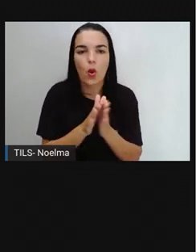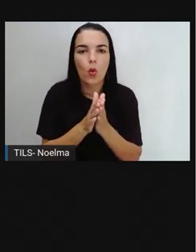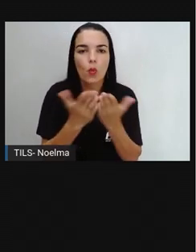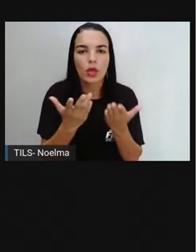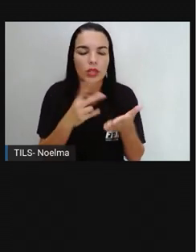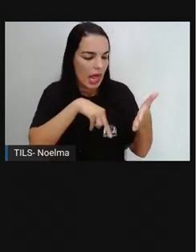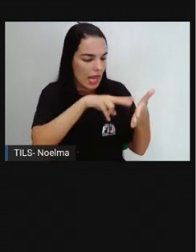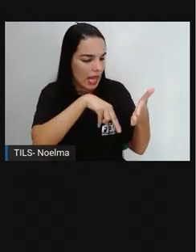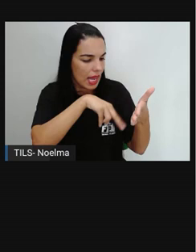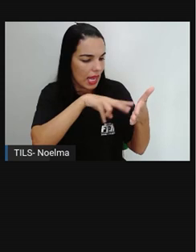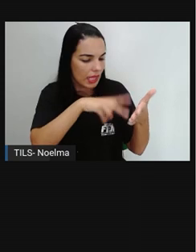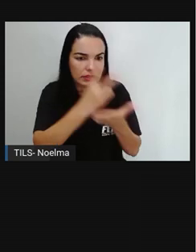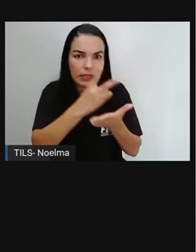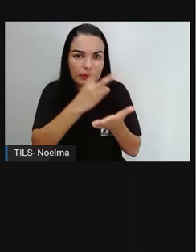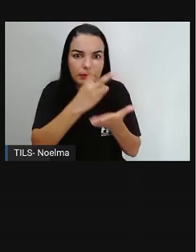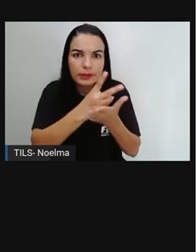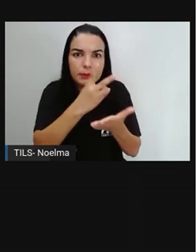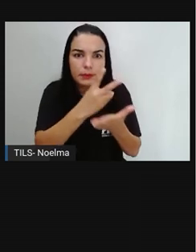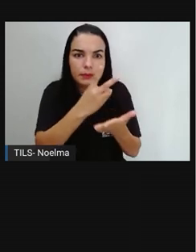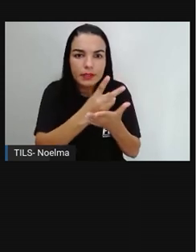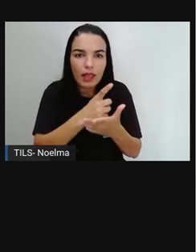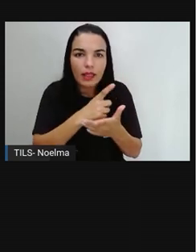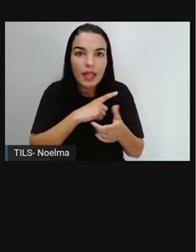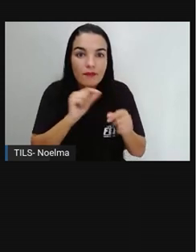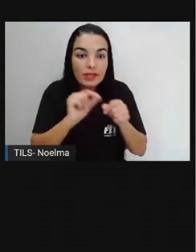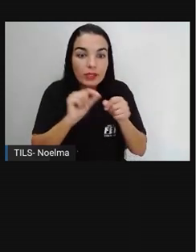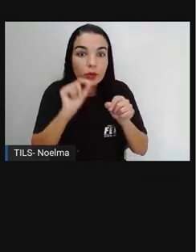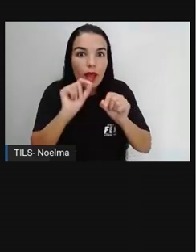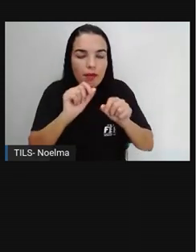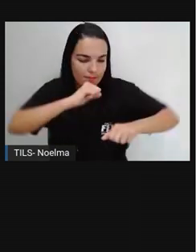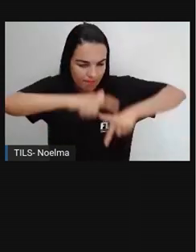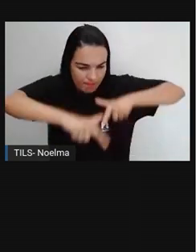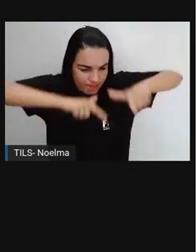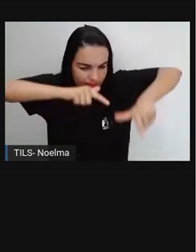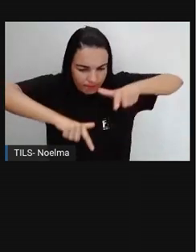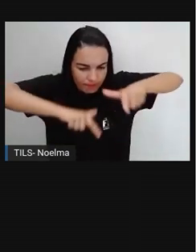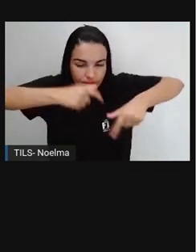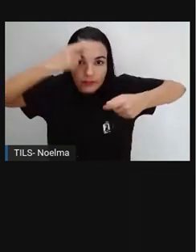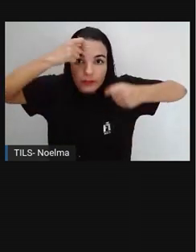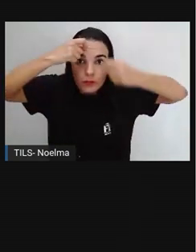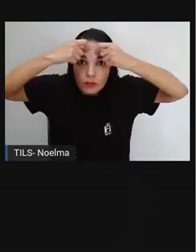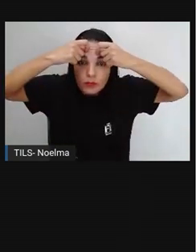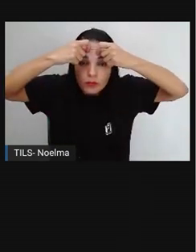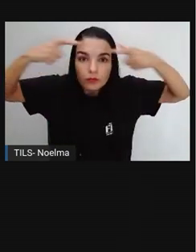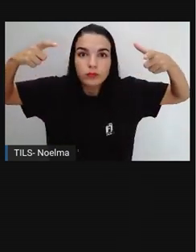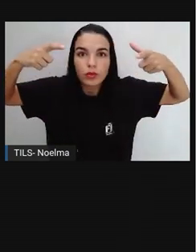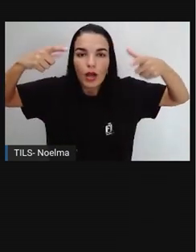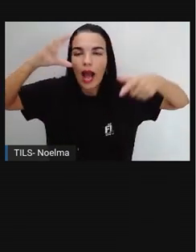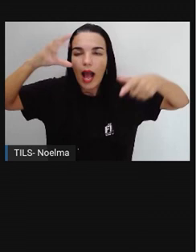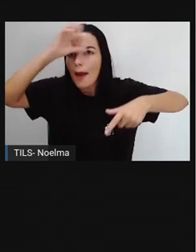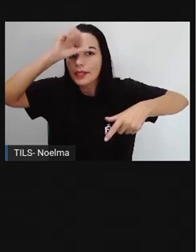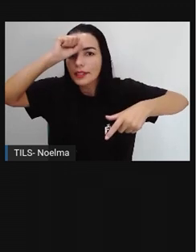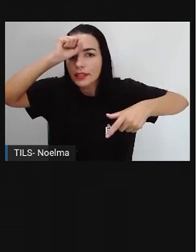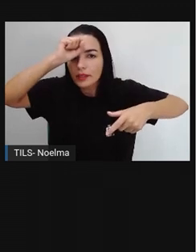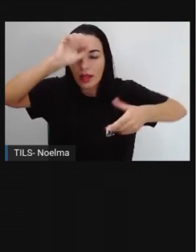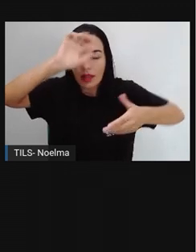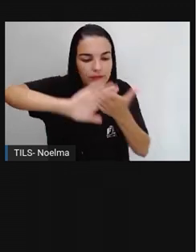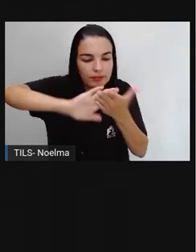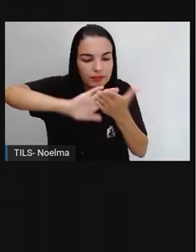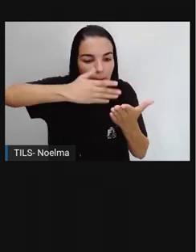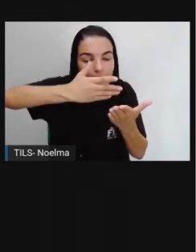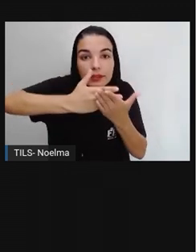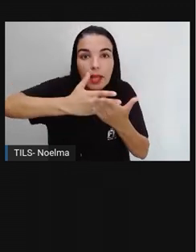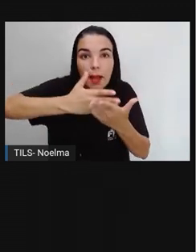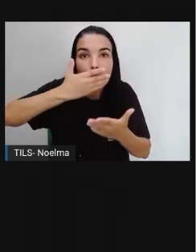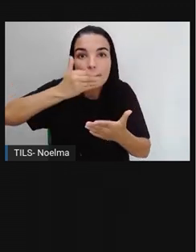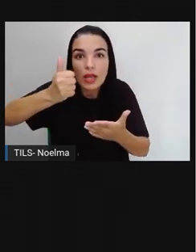ativamente, estamos exercitando o nosso cérebro e aprendendo a interpretar melhor um texto. Sem contar que a gente pode aprender